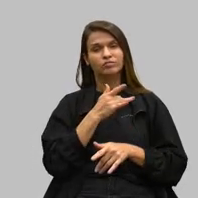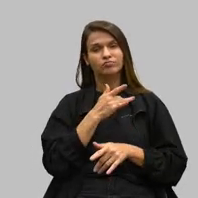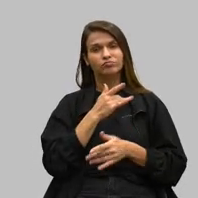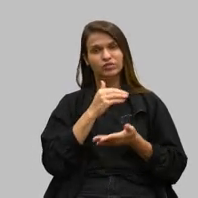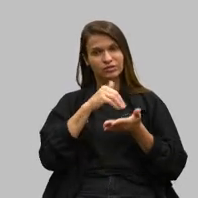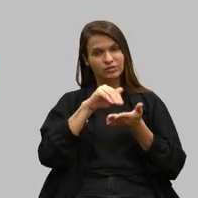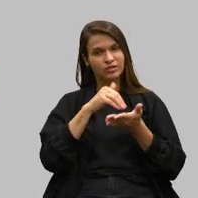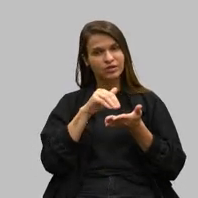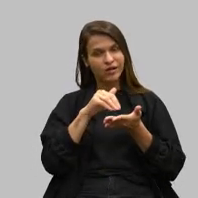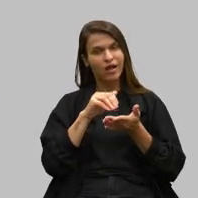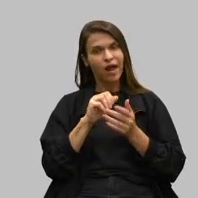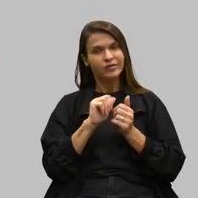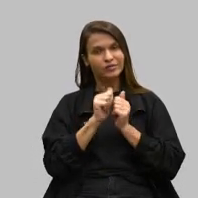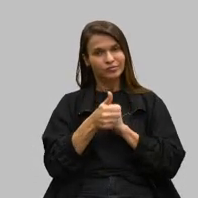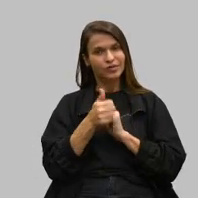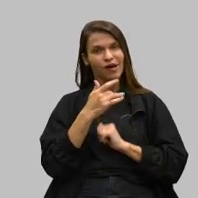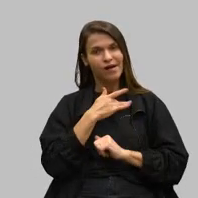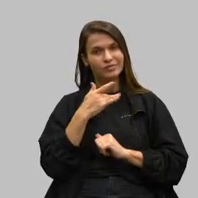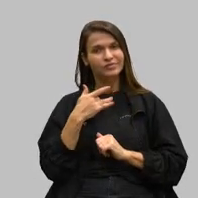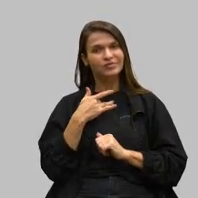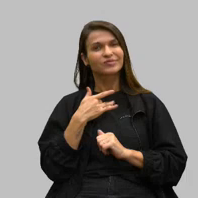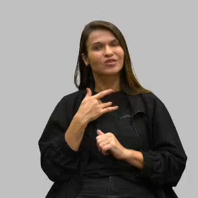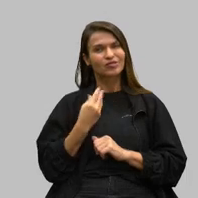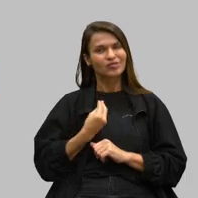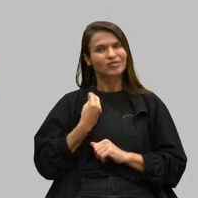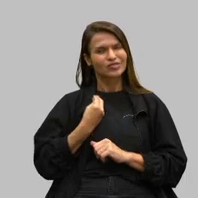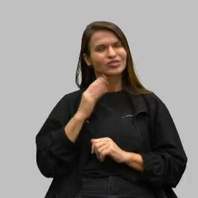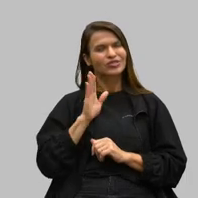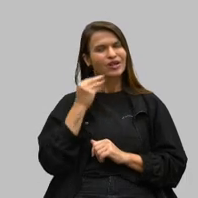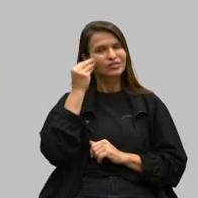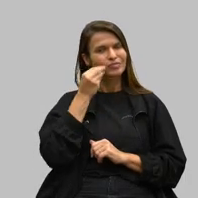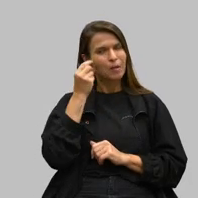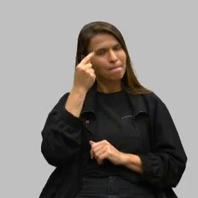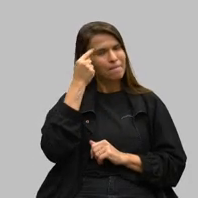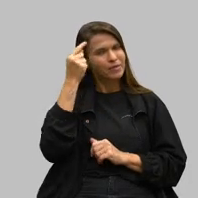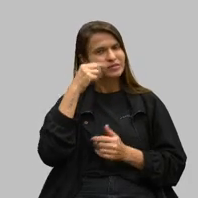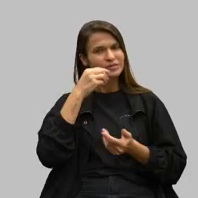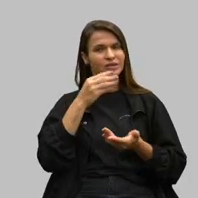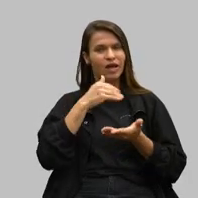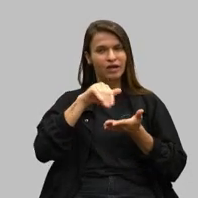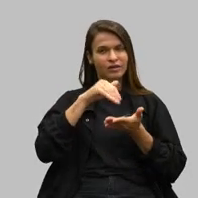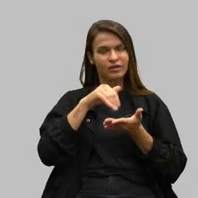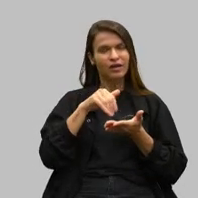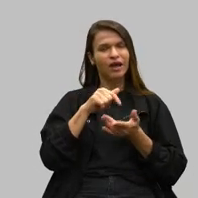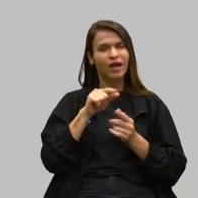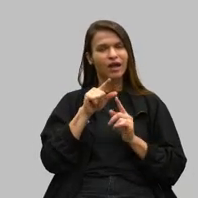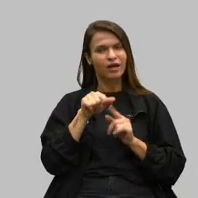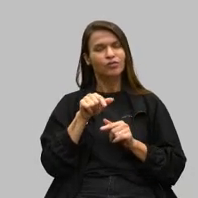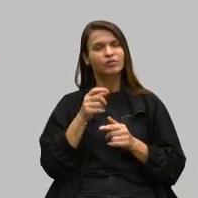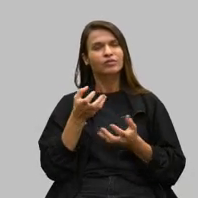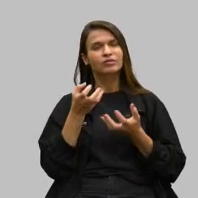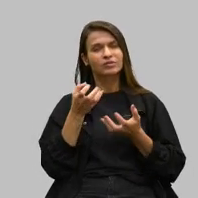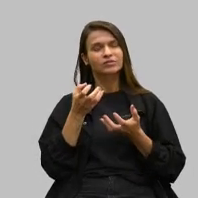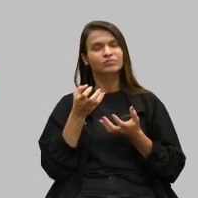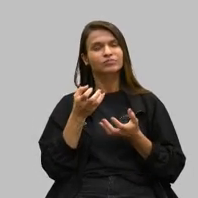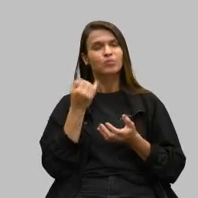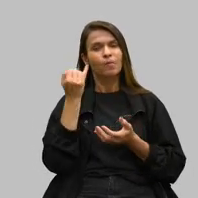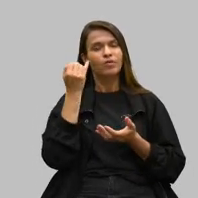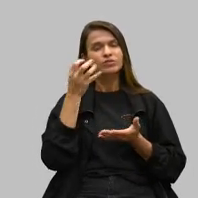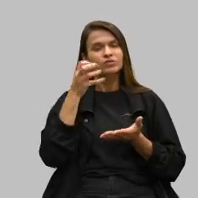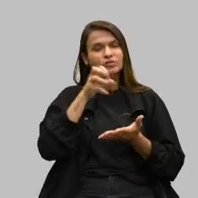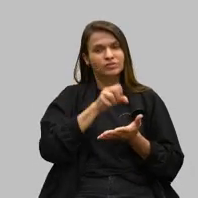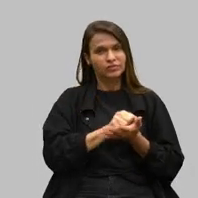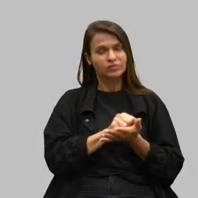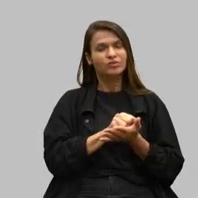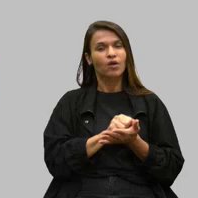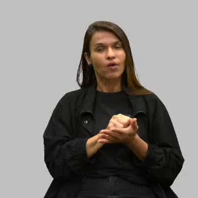perdi bons anos de vida, imagino como secretário, e tem uma peculiaridade que eu gostaria de deixar registrada aqui, a importância,